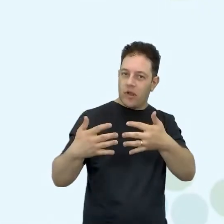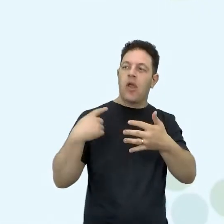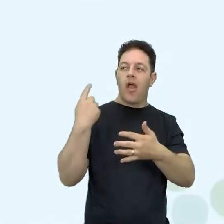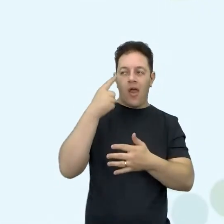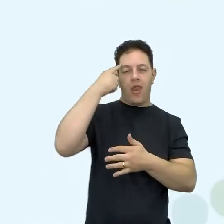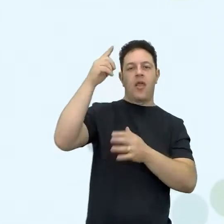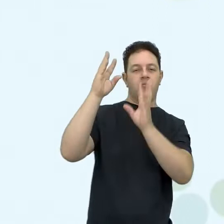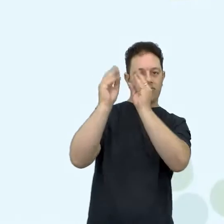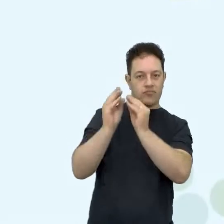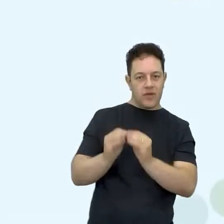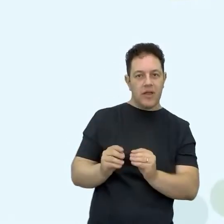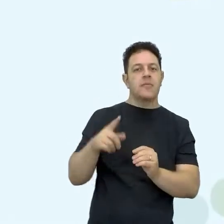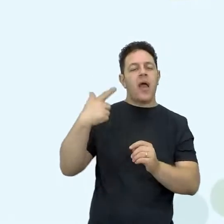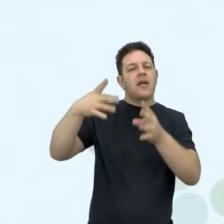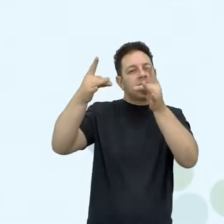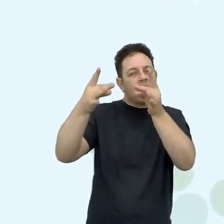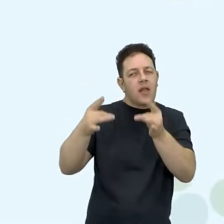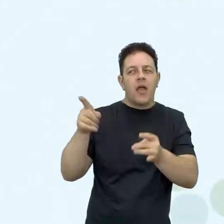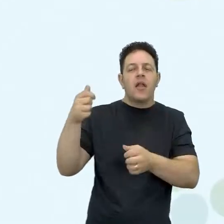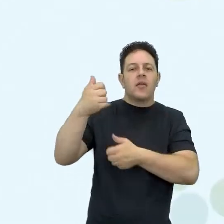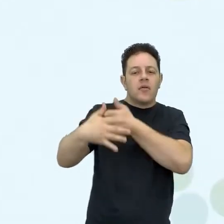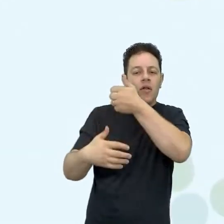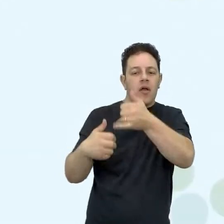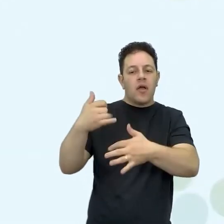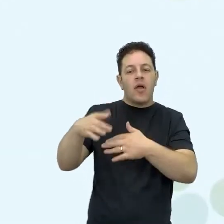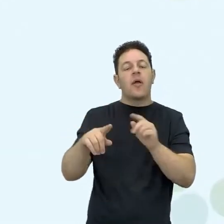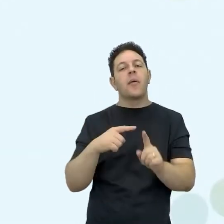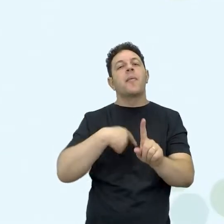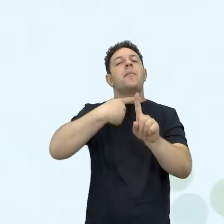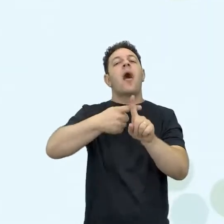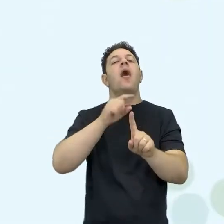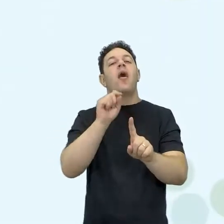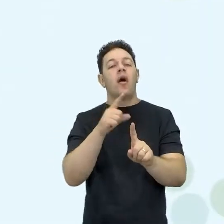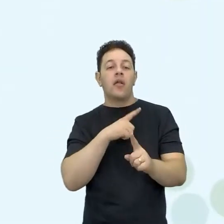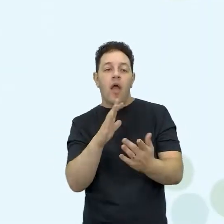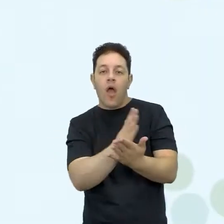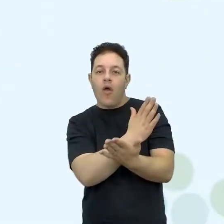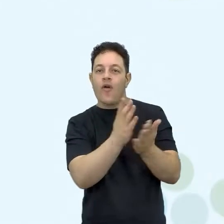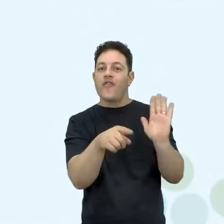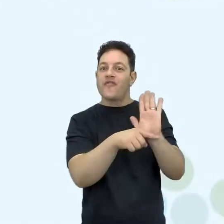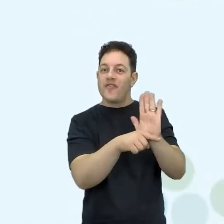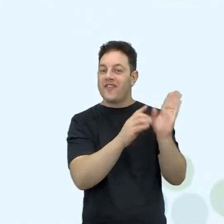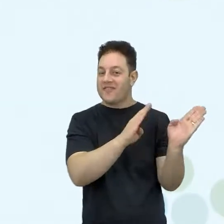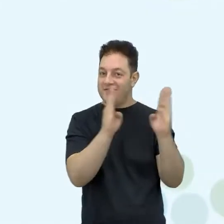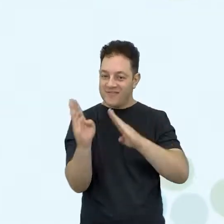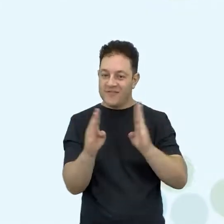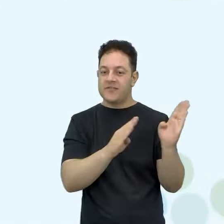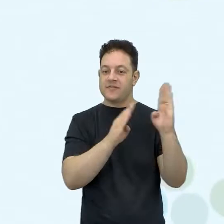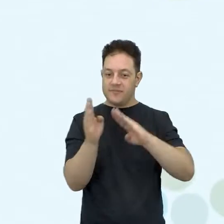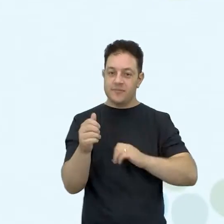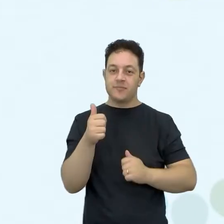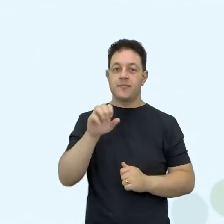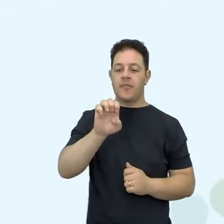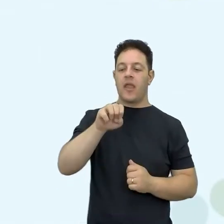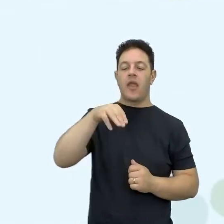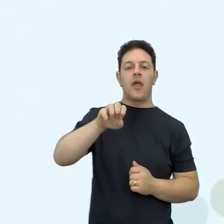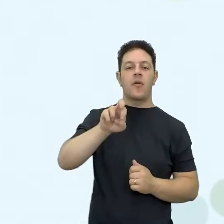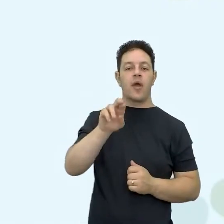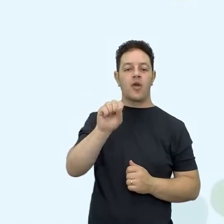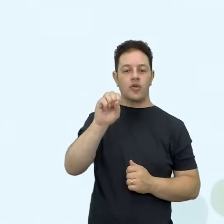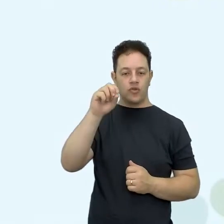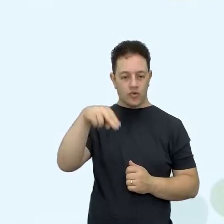comentários explanados por ele, juntamente com as contribuições de mais alguns vídeos que veremos. Então, Emerson